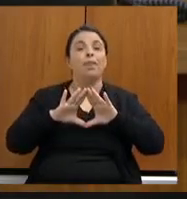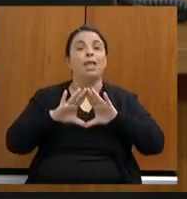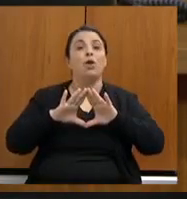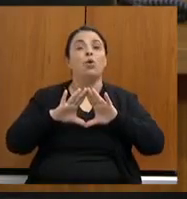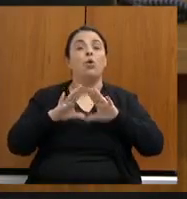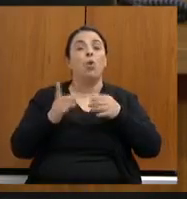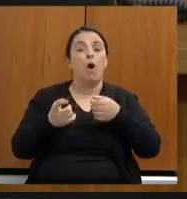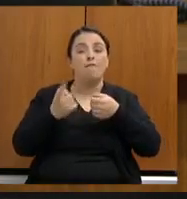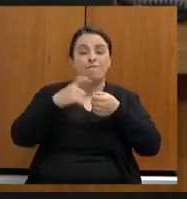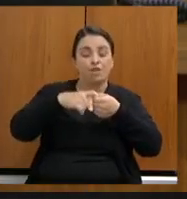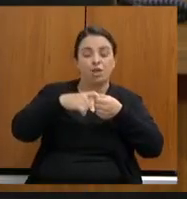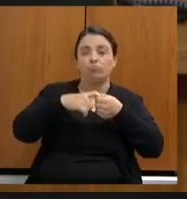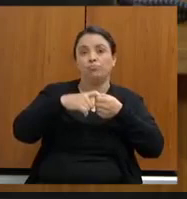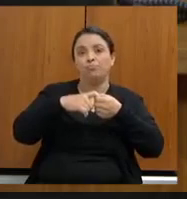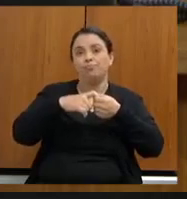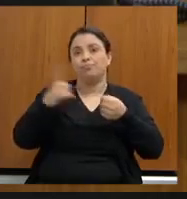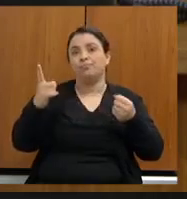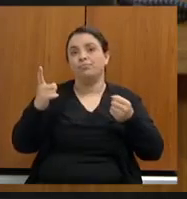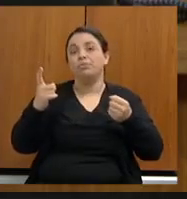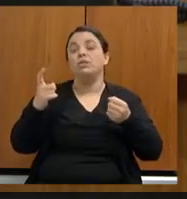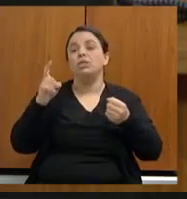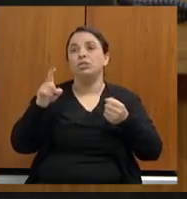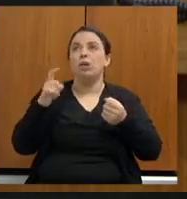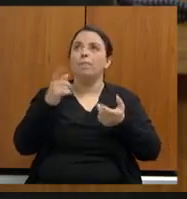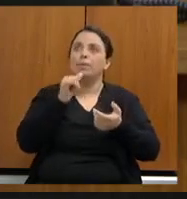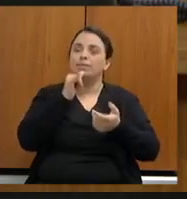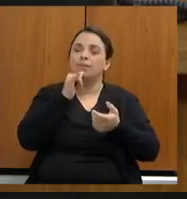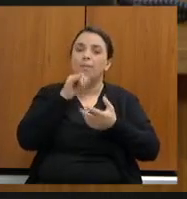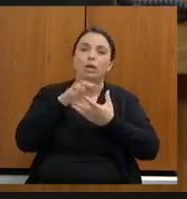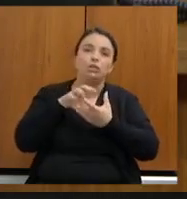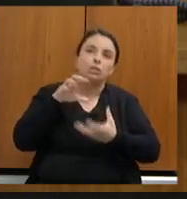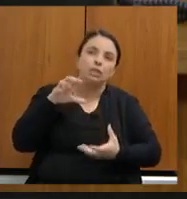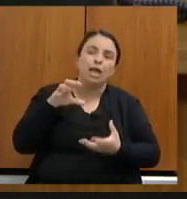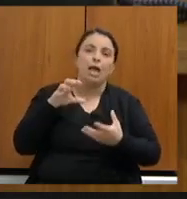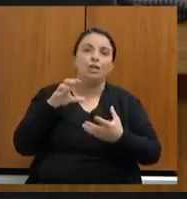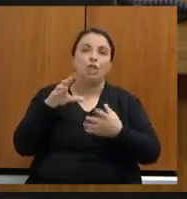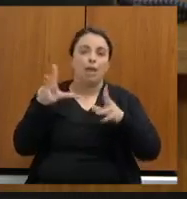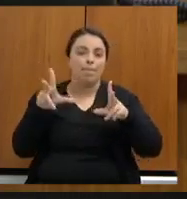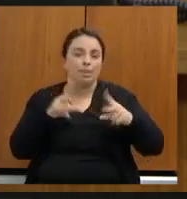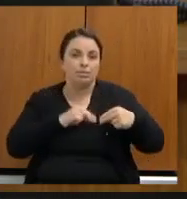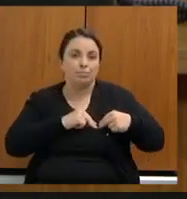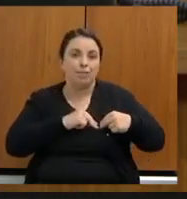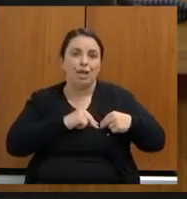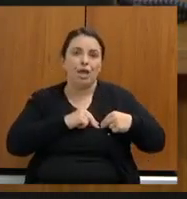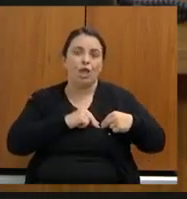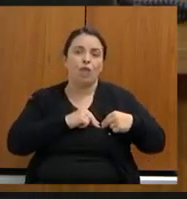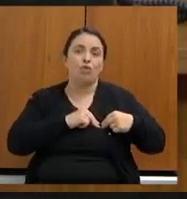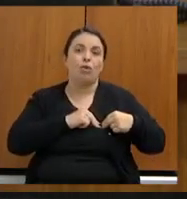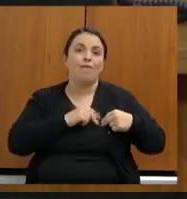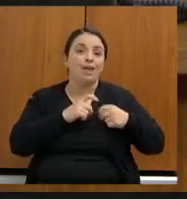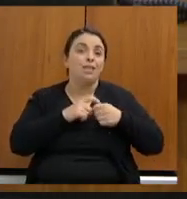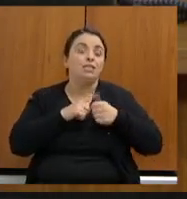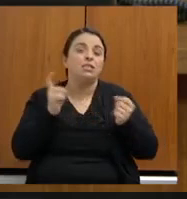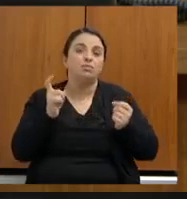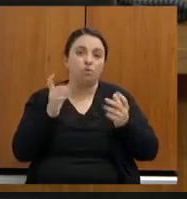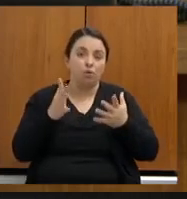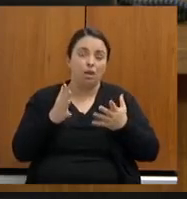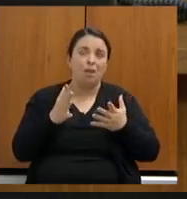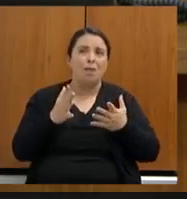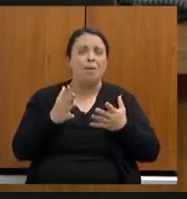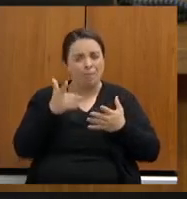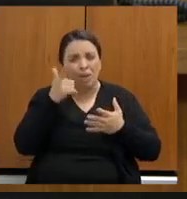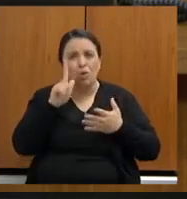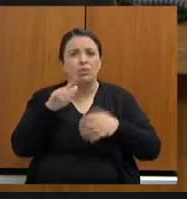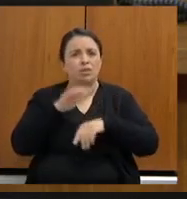critério das promoções em antiguidade e merecimento os demais critérios para que nós possamos agilizar e esse é um compromisso